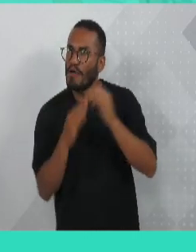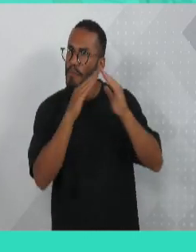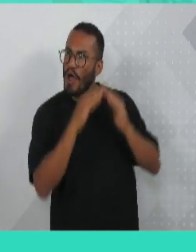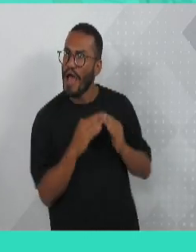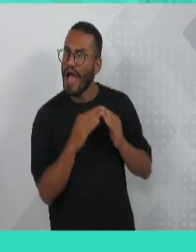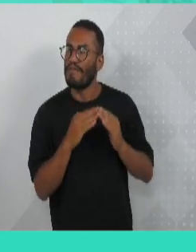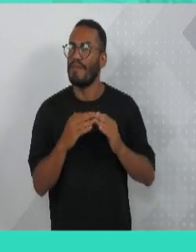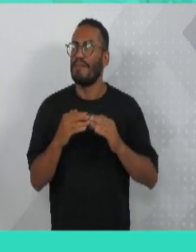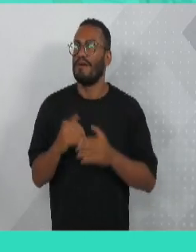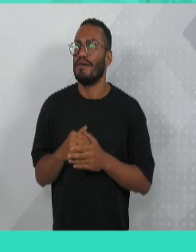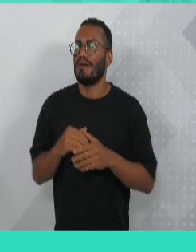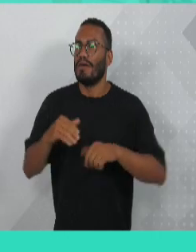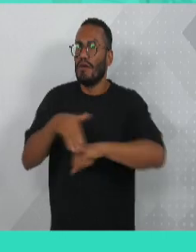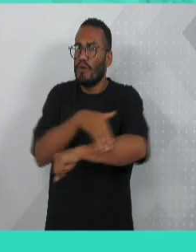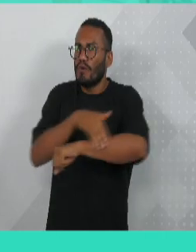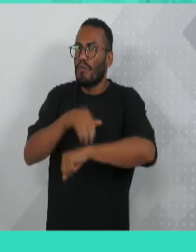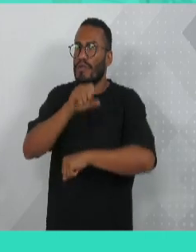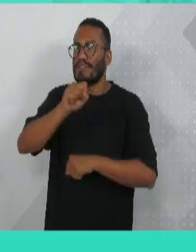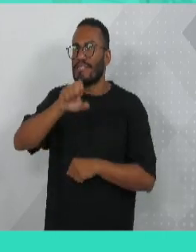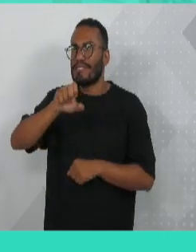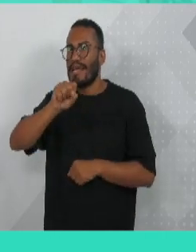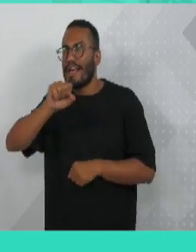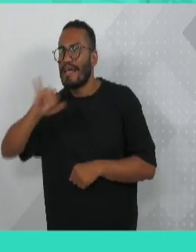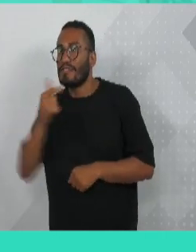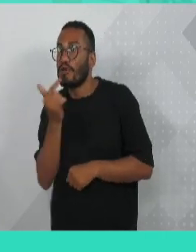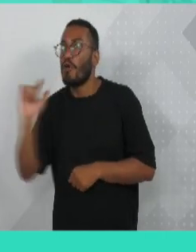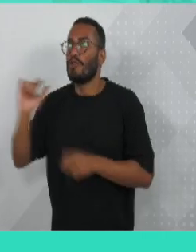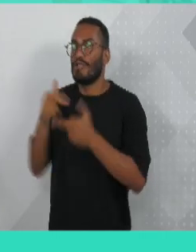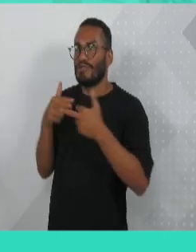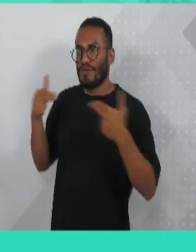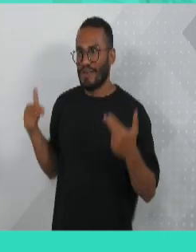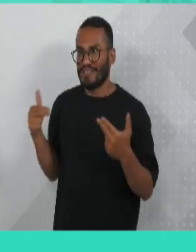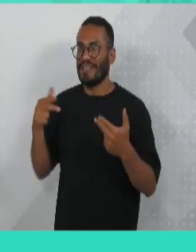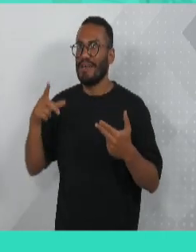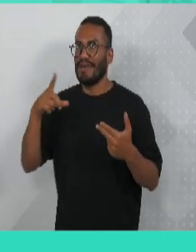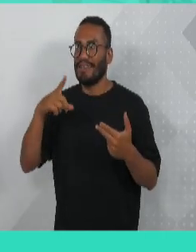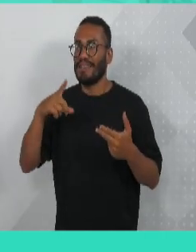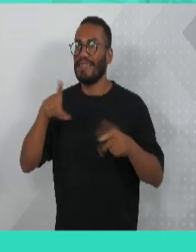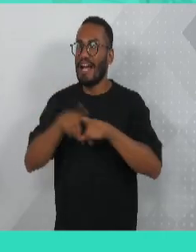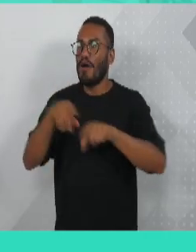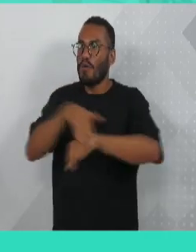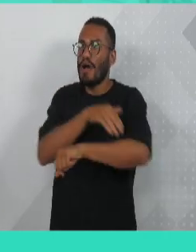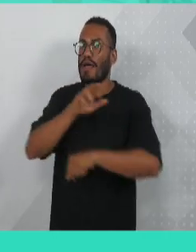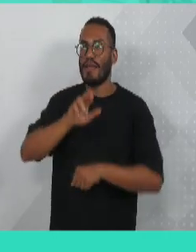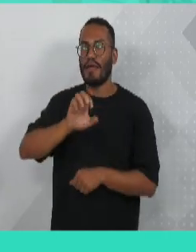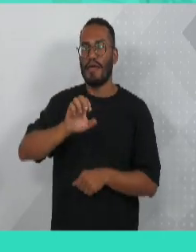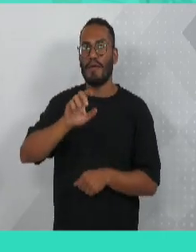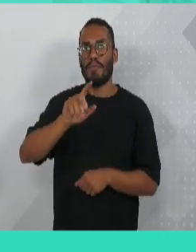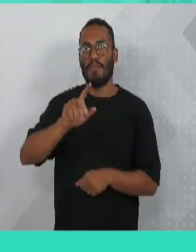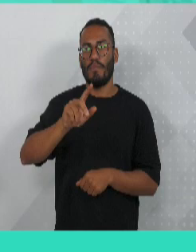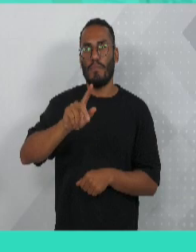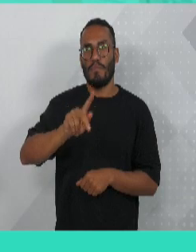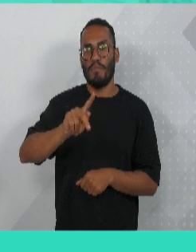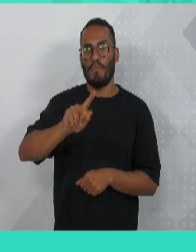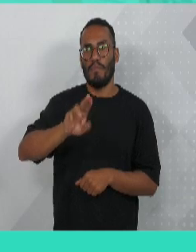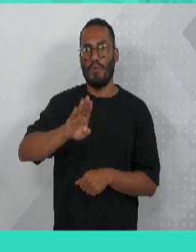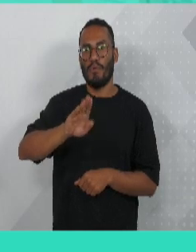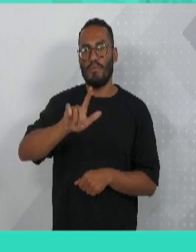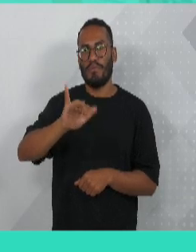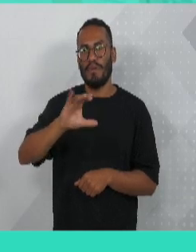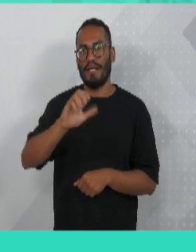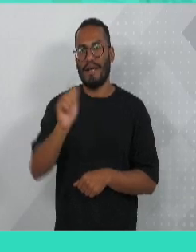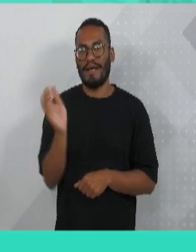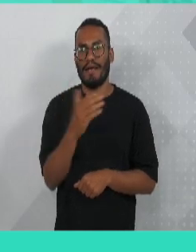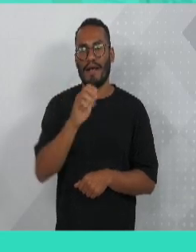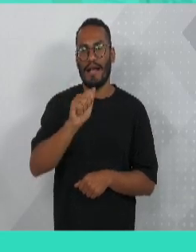que é o rodo Sesi mais algumas coisas que eu tenho lá na República Argentina tá então levei assim de pauta